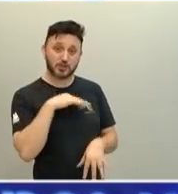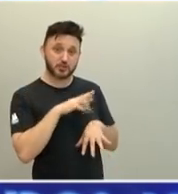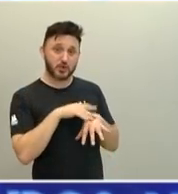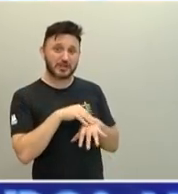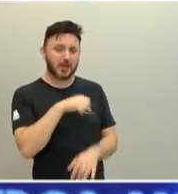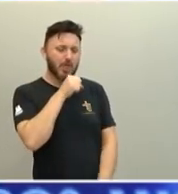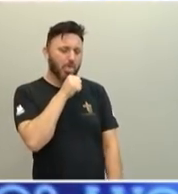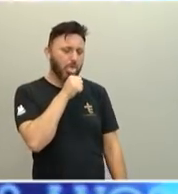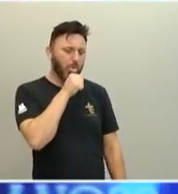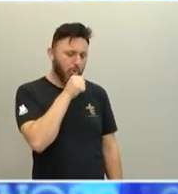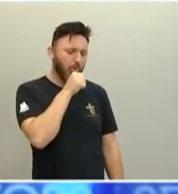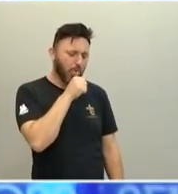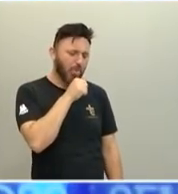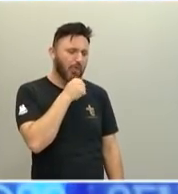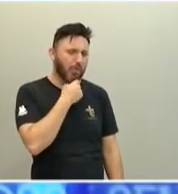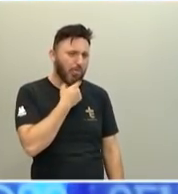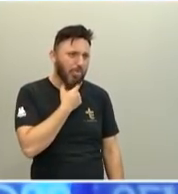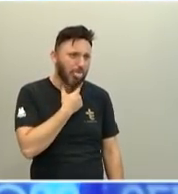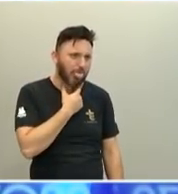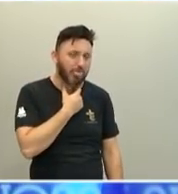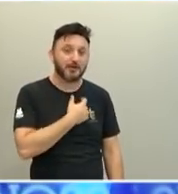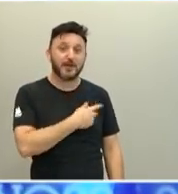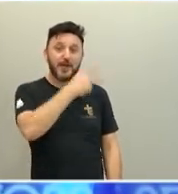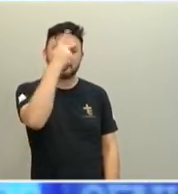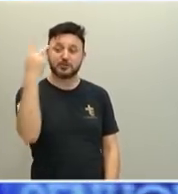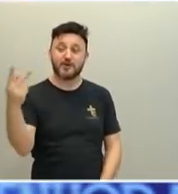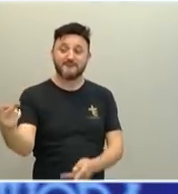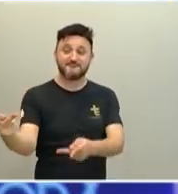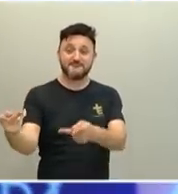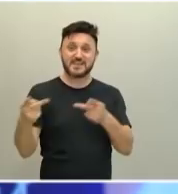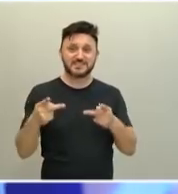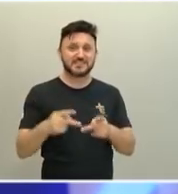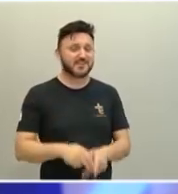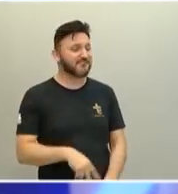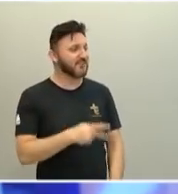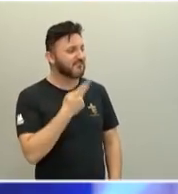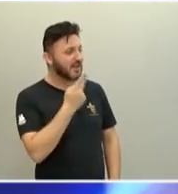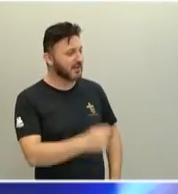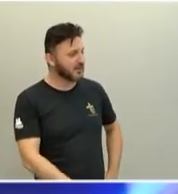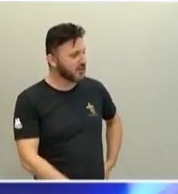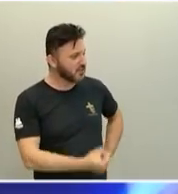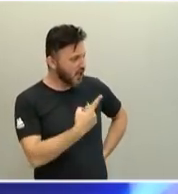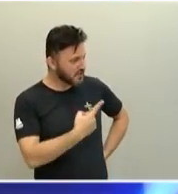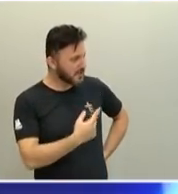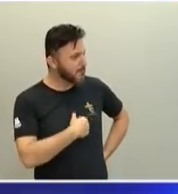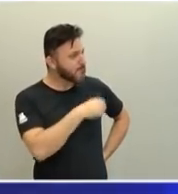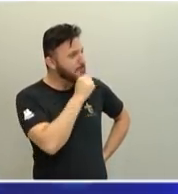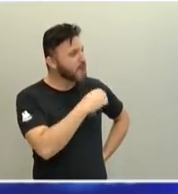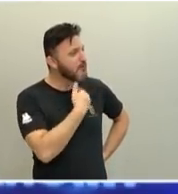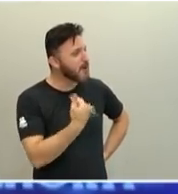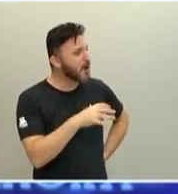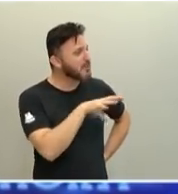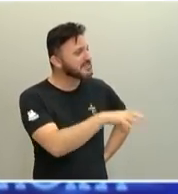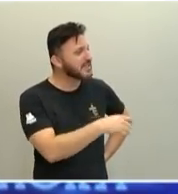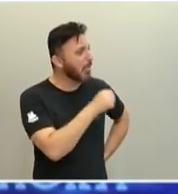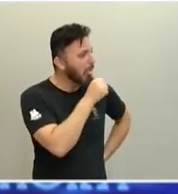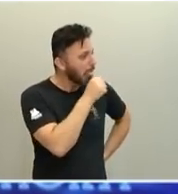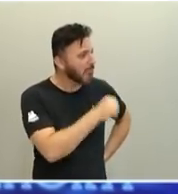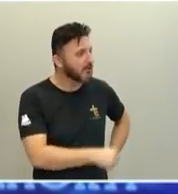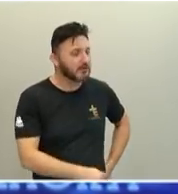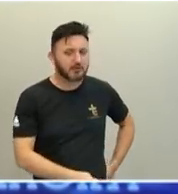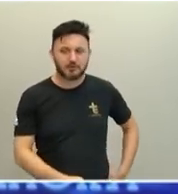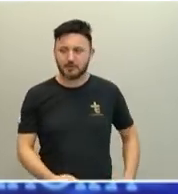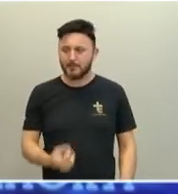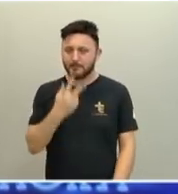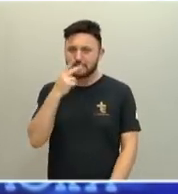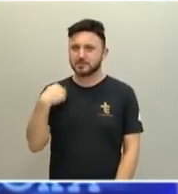verdade? Esquece a voz dessa pessoa, chega. Você tem que ouvir agora a palavra de Deus. Deus te trouxe aqui